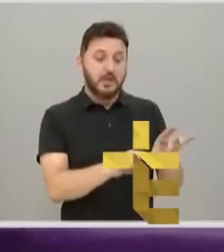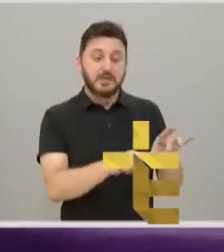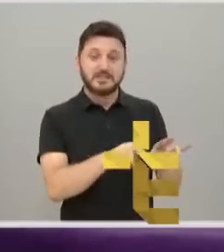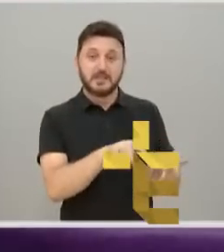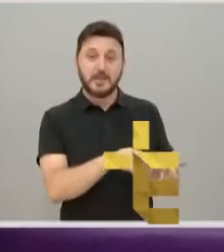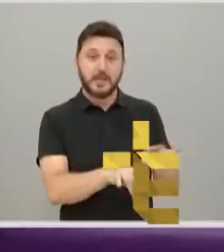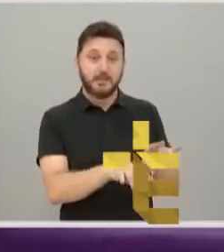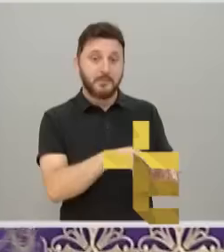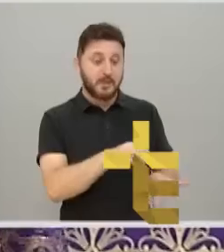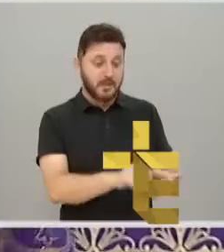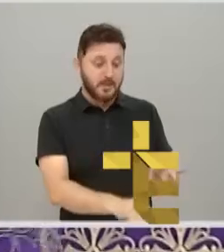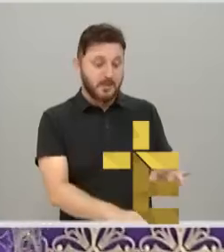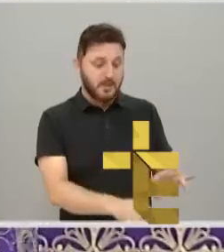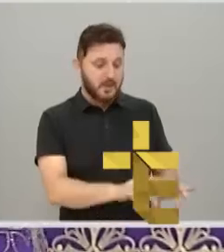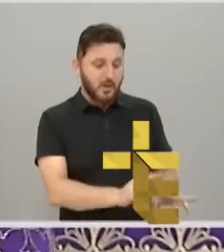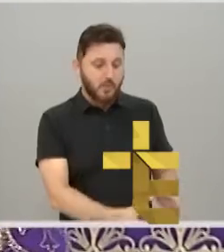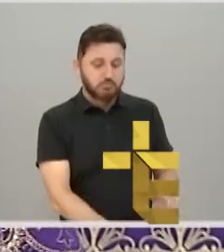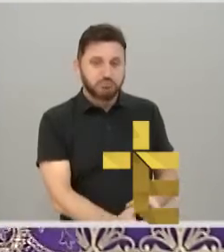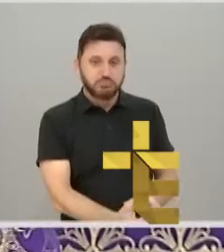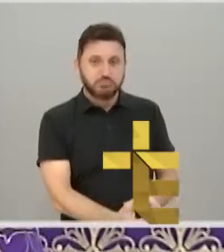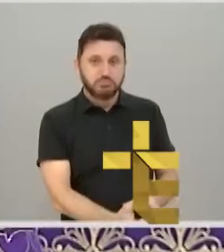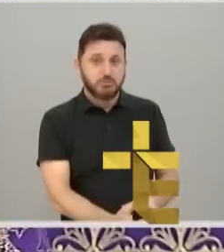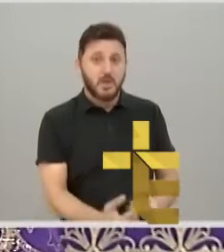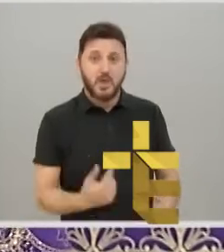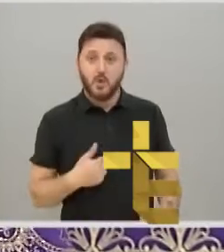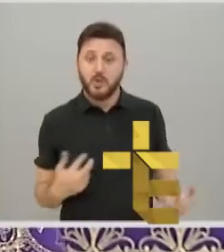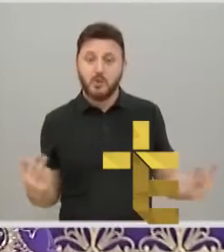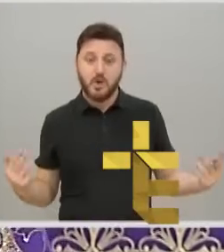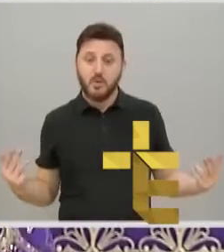é só um grão de trigo.